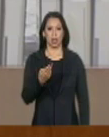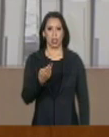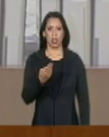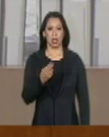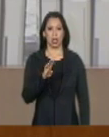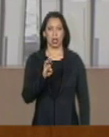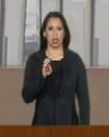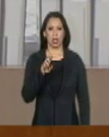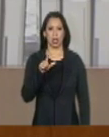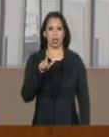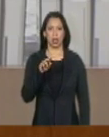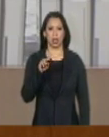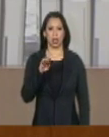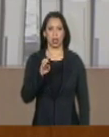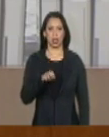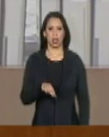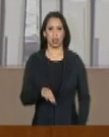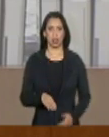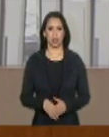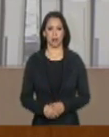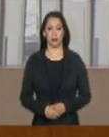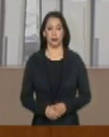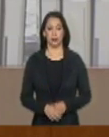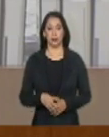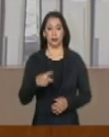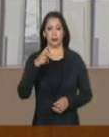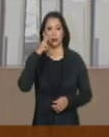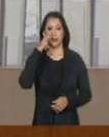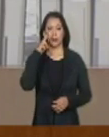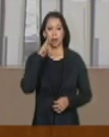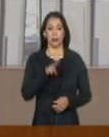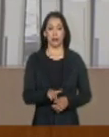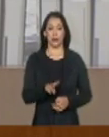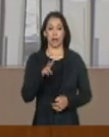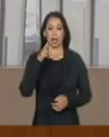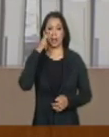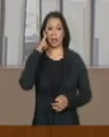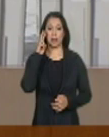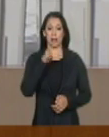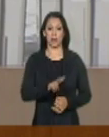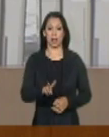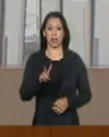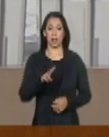ela ainda era cambiante e depois ela acabou por se firmar.